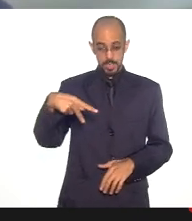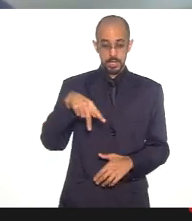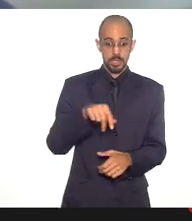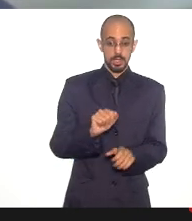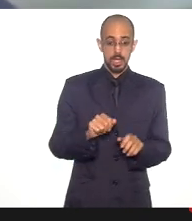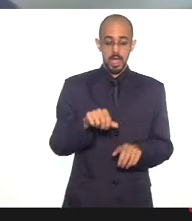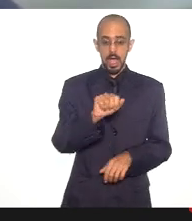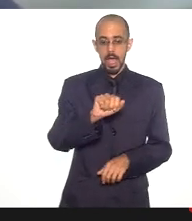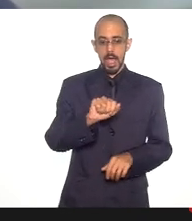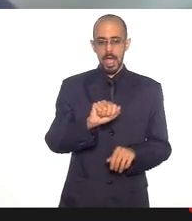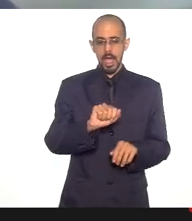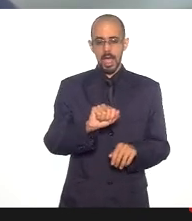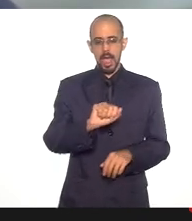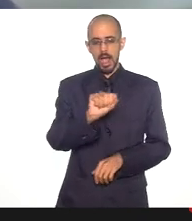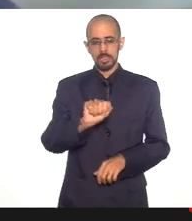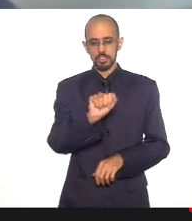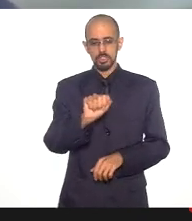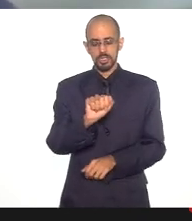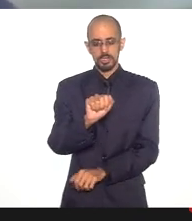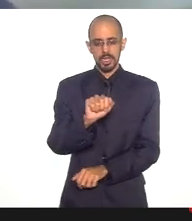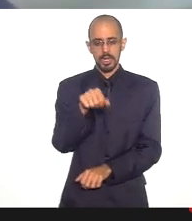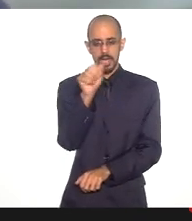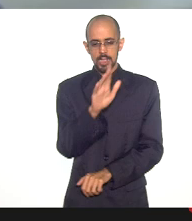presente, a nossa ANP,